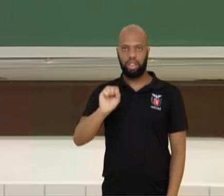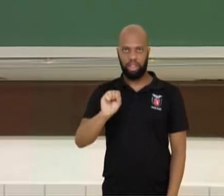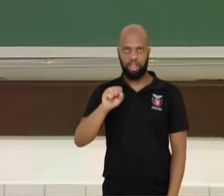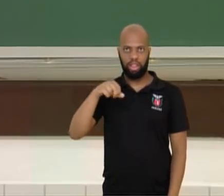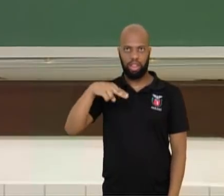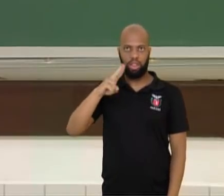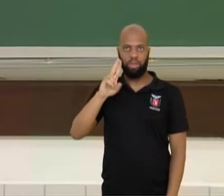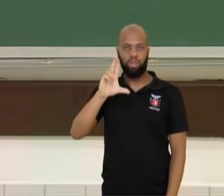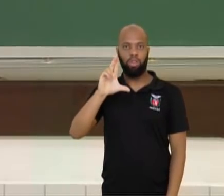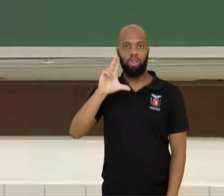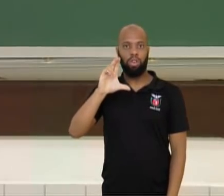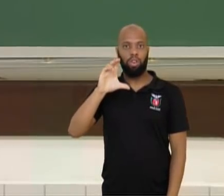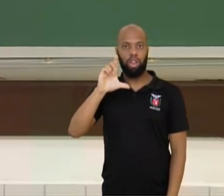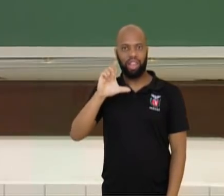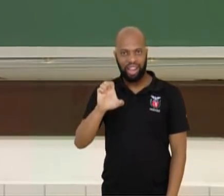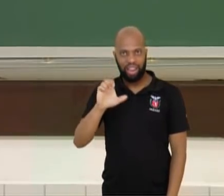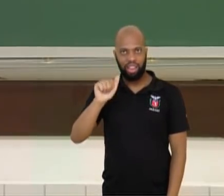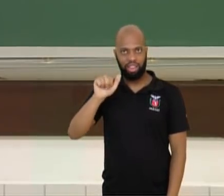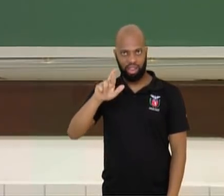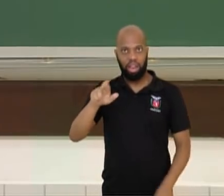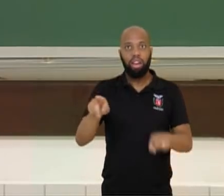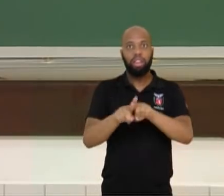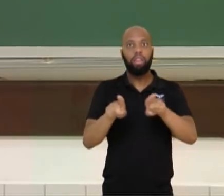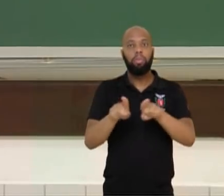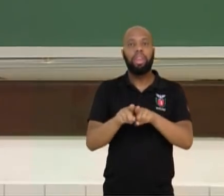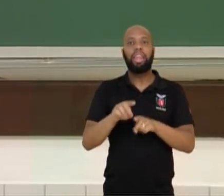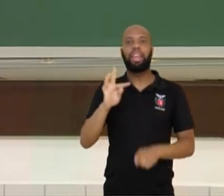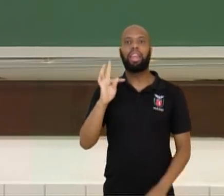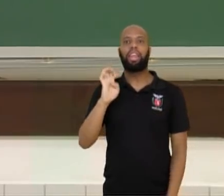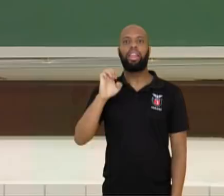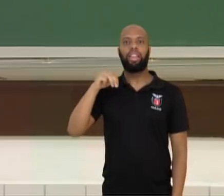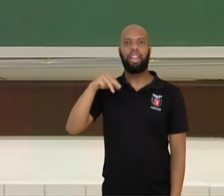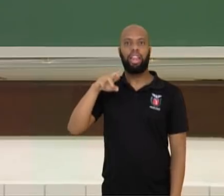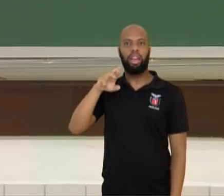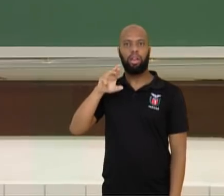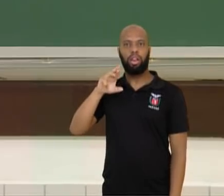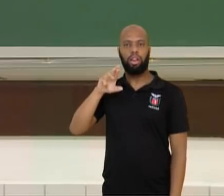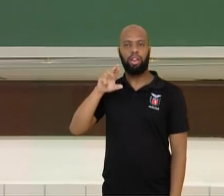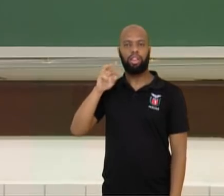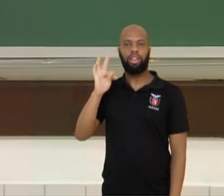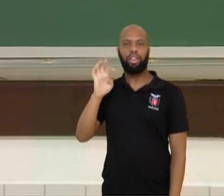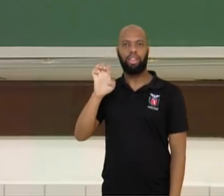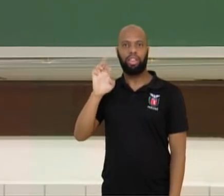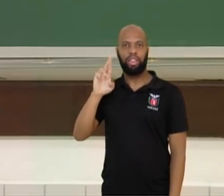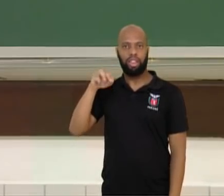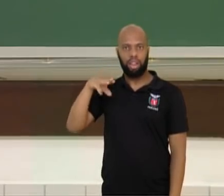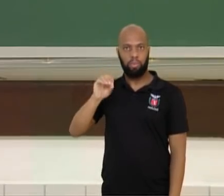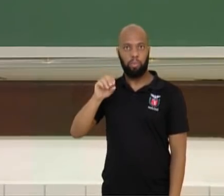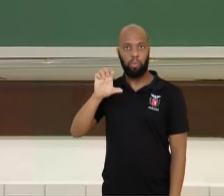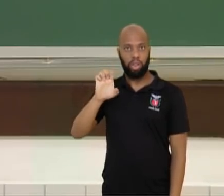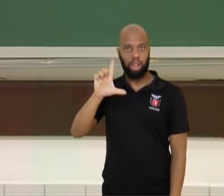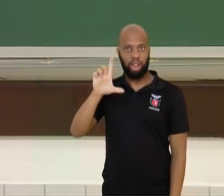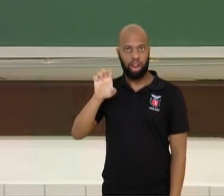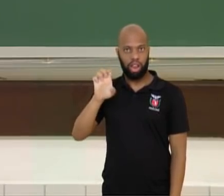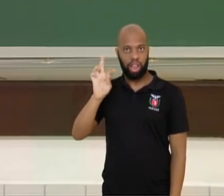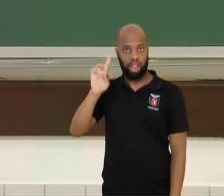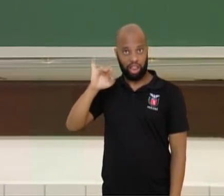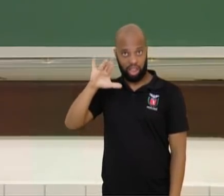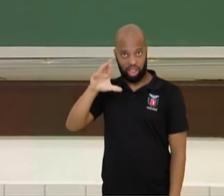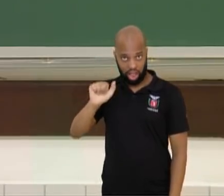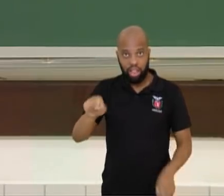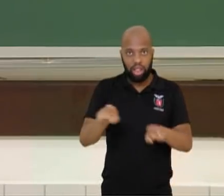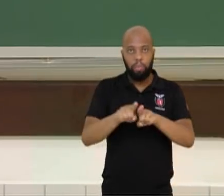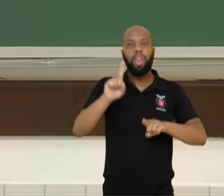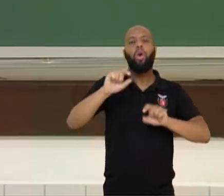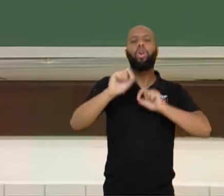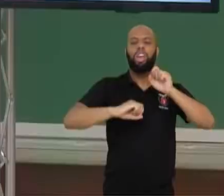na atualidade porque elas transformam a energia térmica em energia elétrica, que é o que a gente usa geralmente em casa, né? Ou em outras,